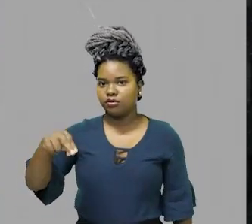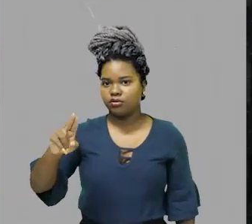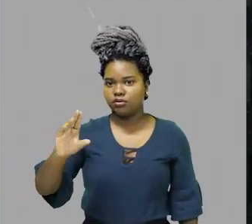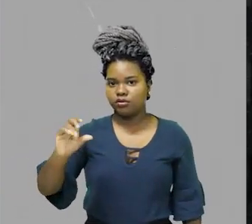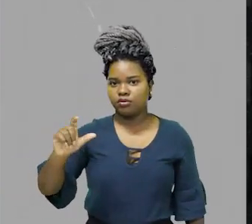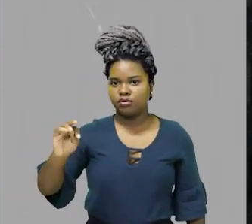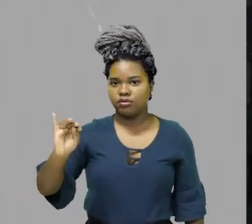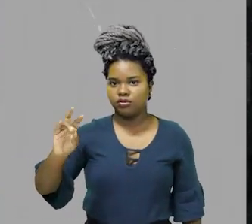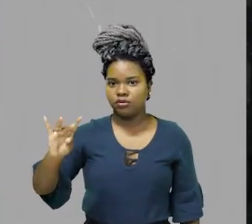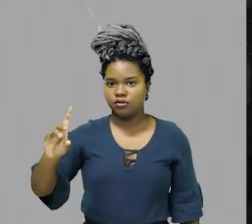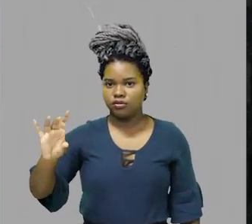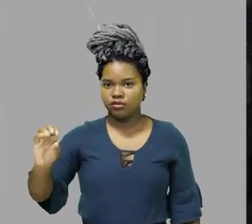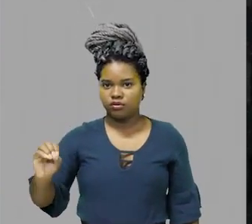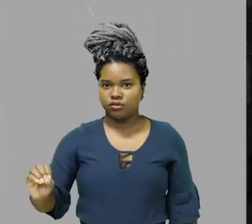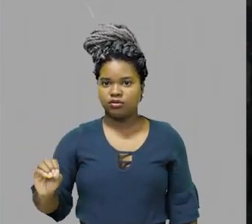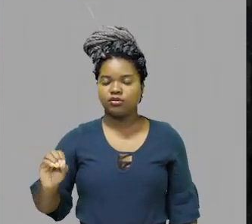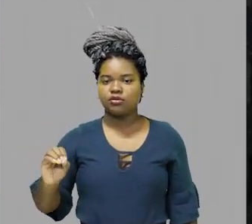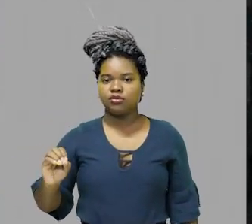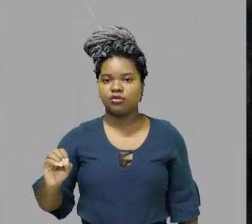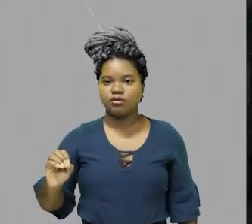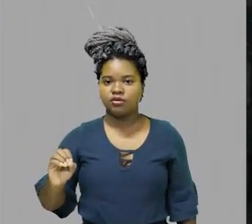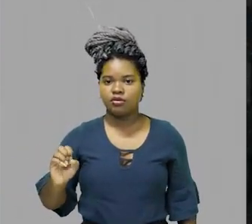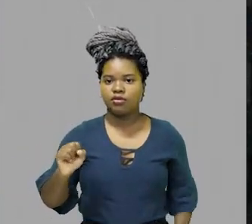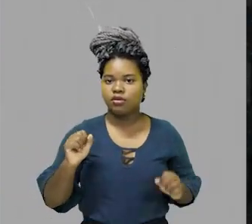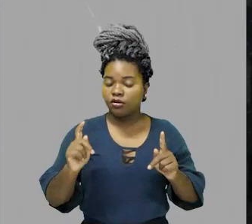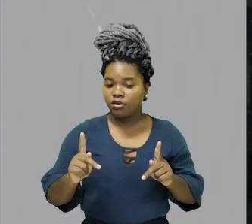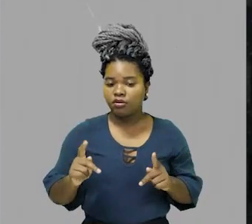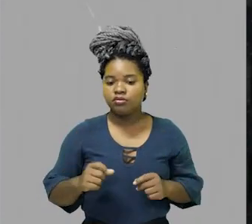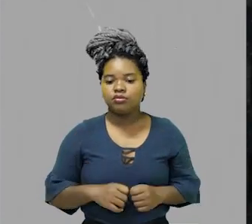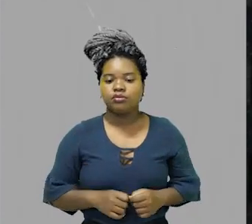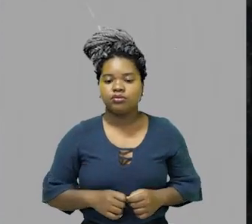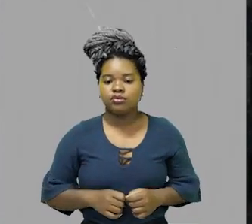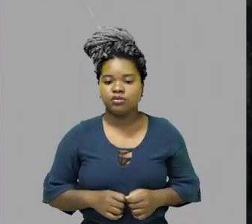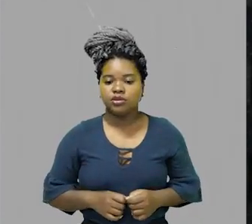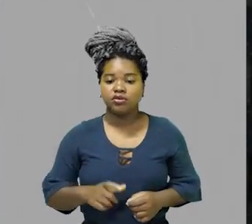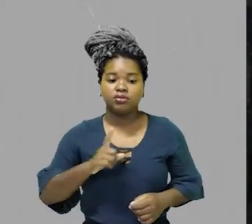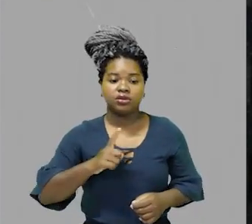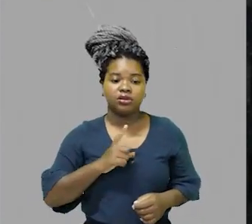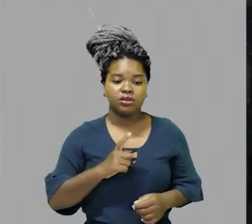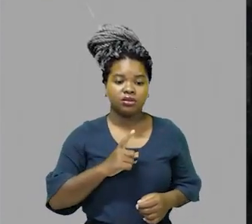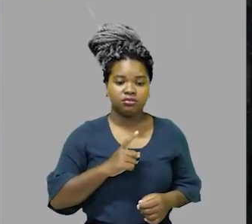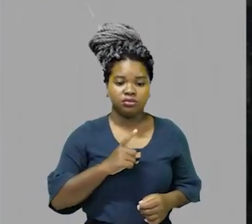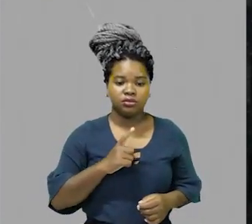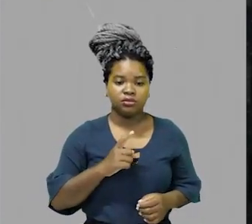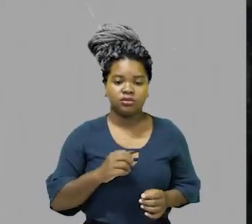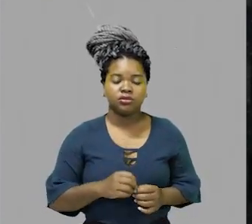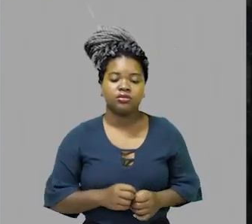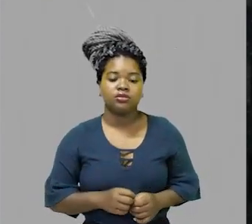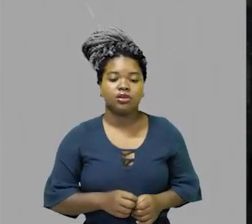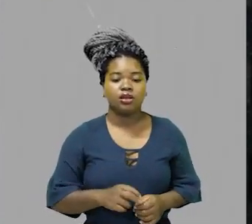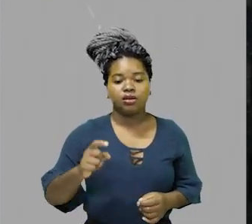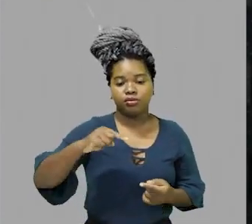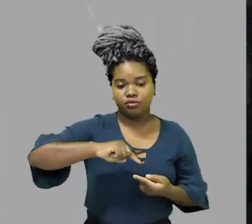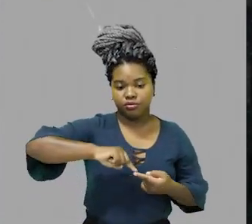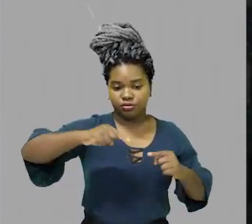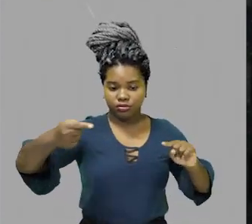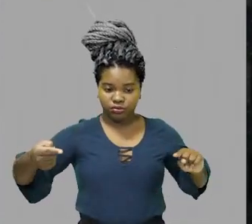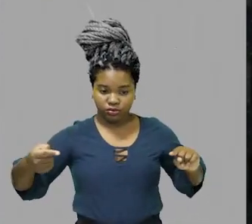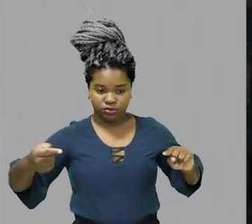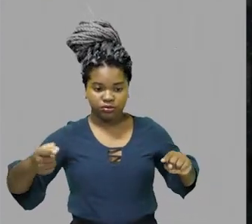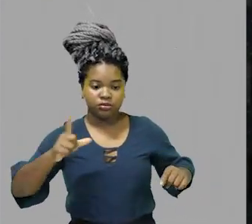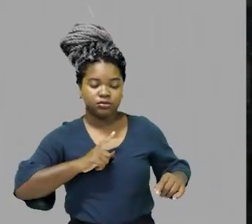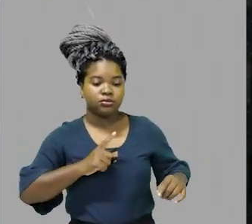ribonucleotídeos, ou seja, ela vai adicionar pedaços de RNA com base na sequência que está no